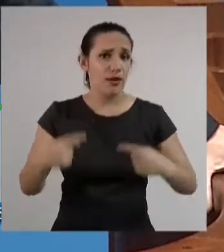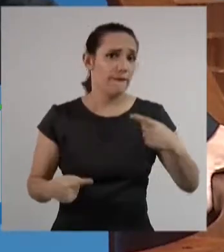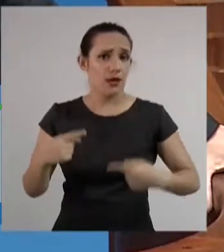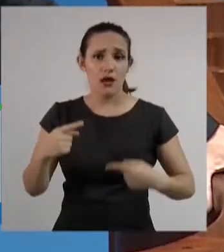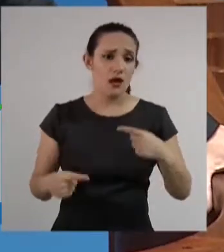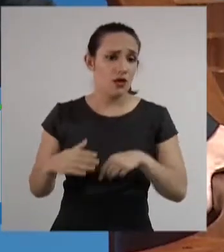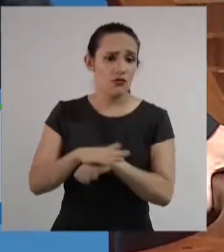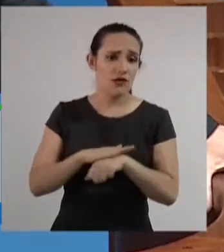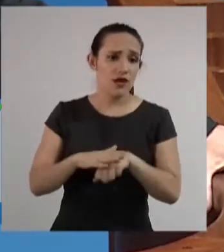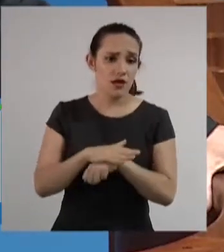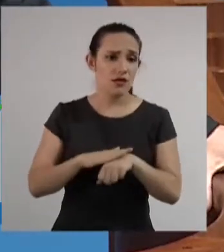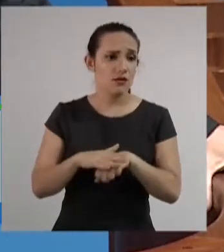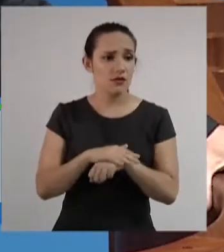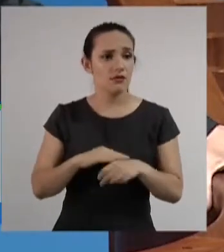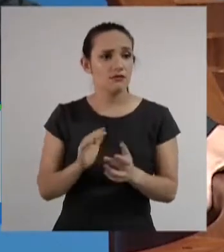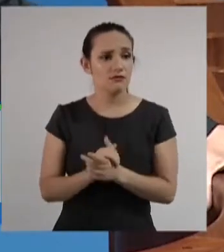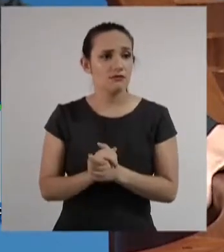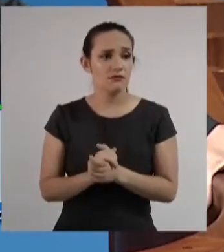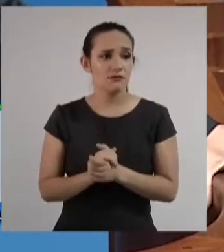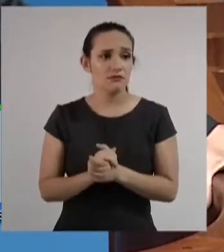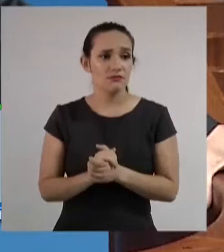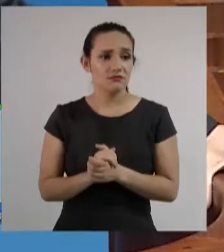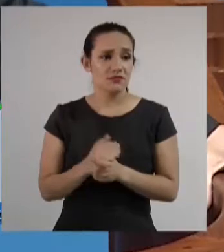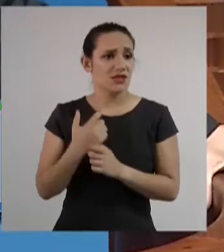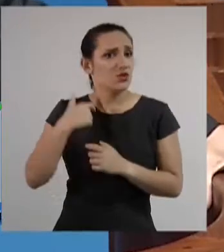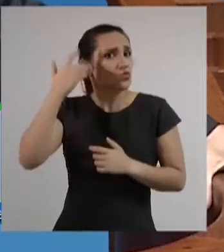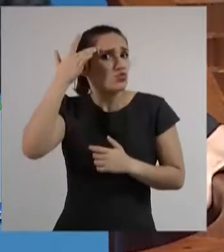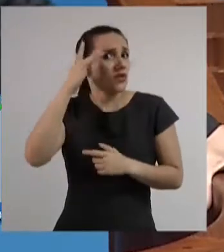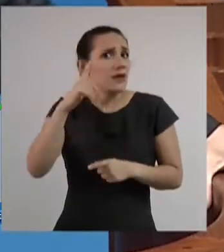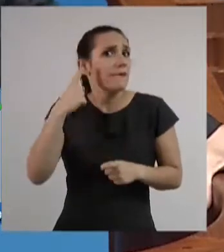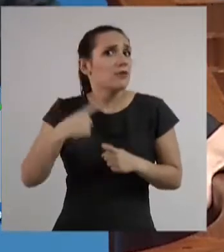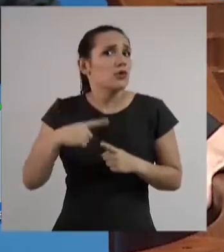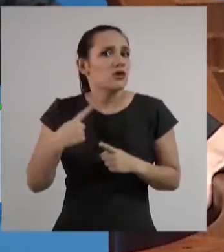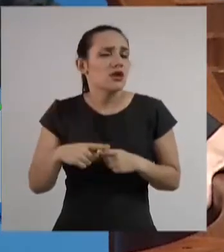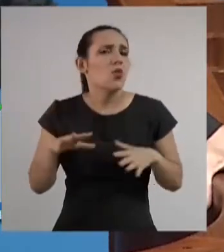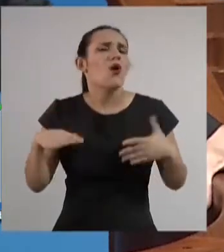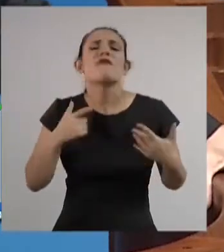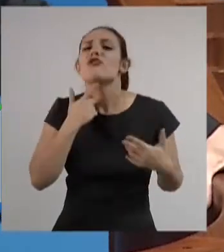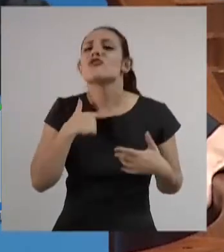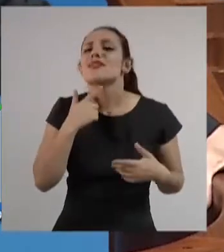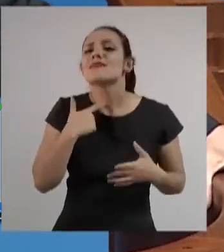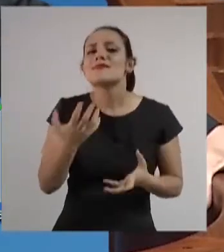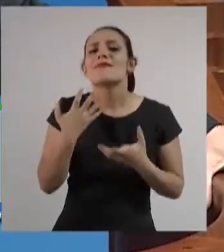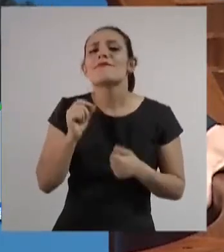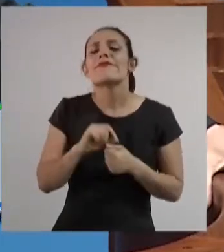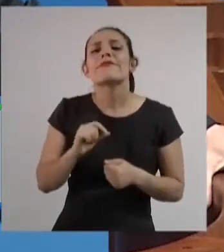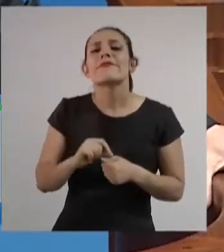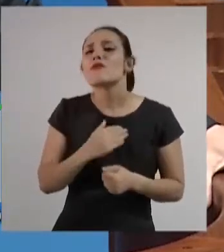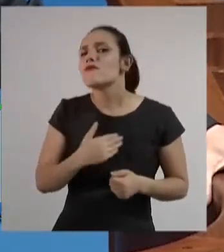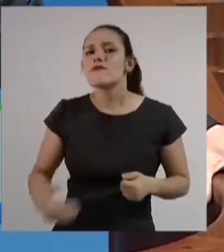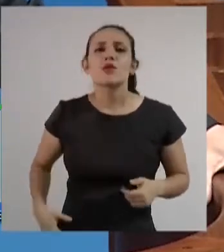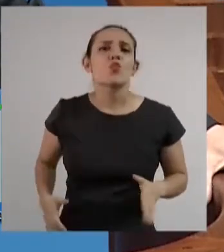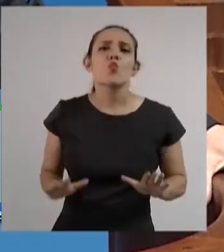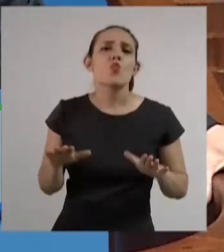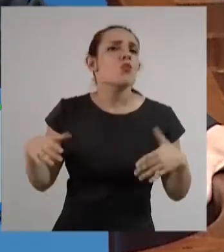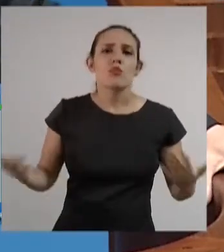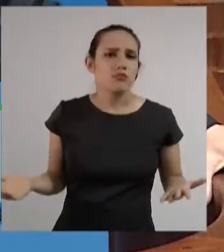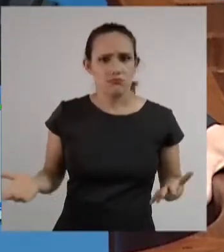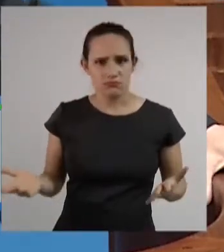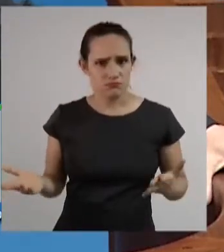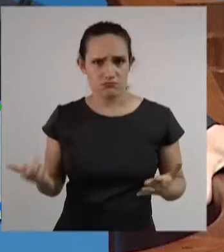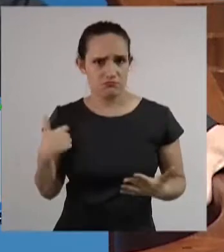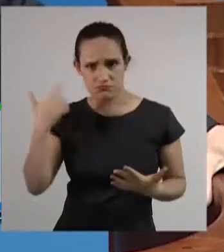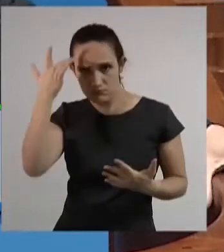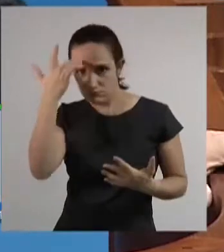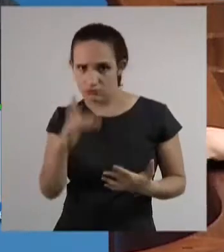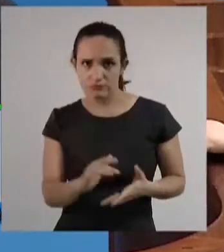debates. Nós não ficamos sabendo quais eram as suas intenções como candidato a presidente, se